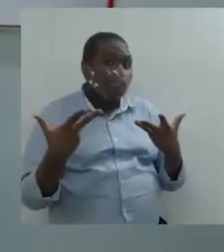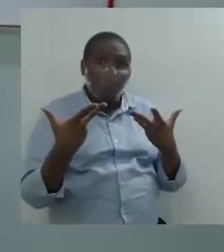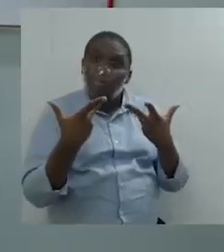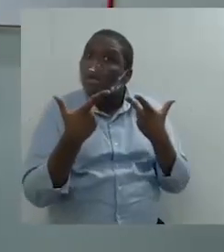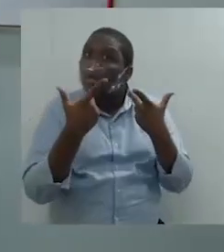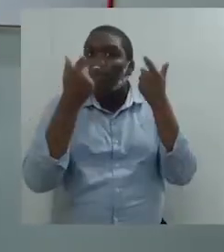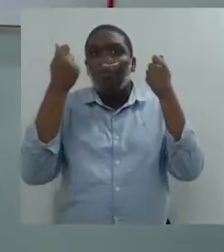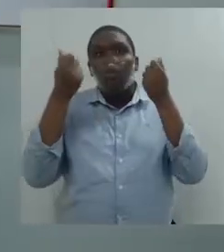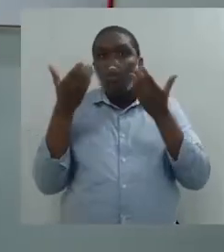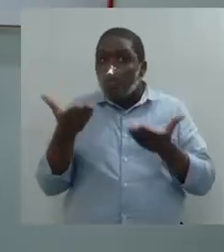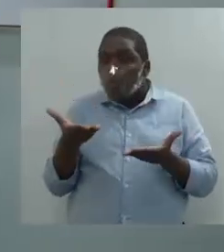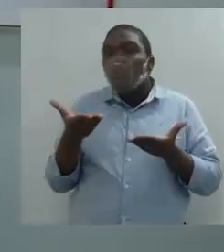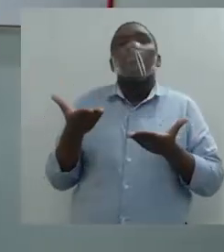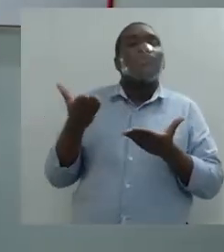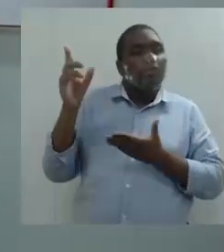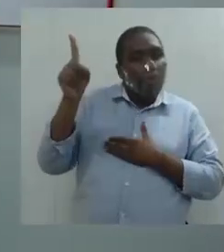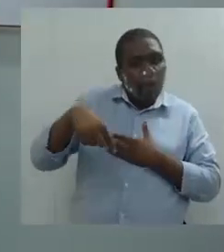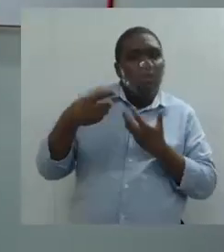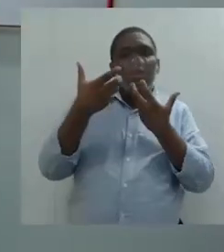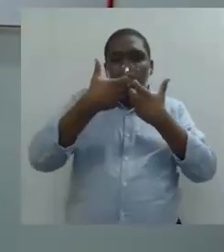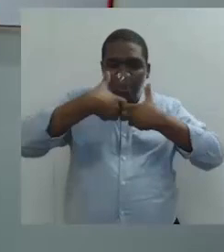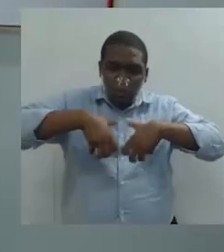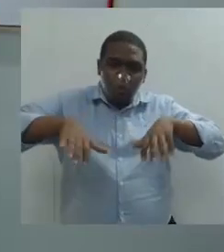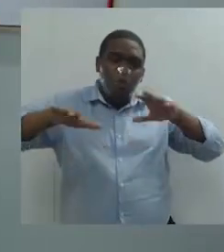elementos físicos e naturais.